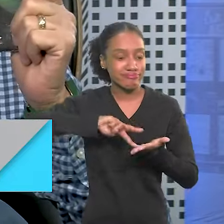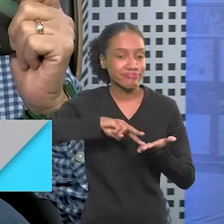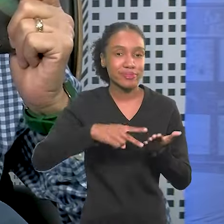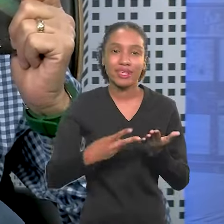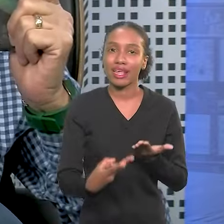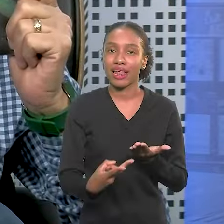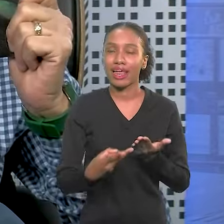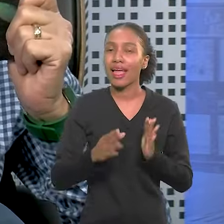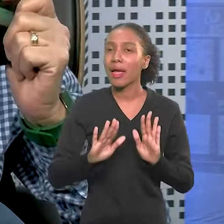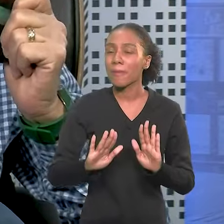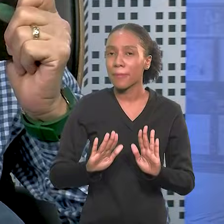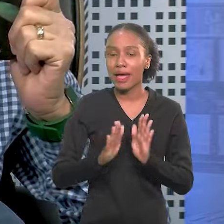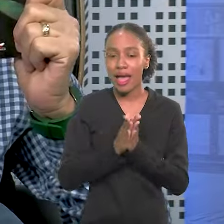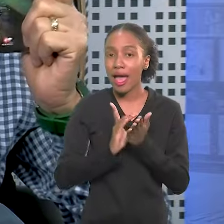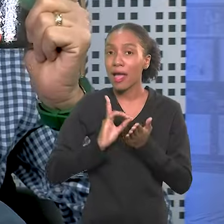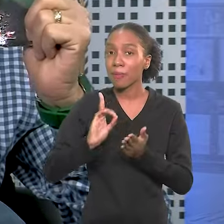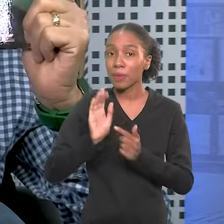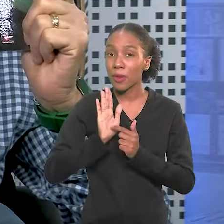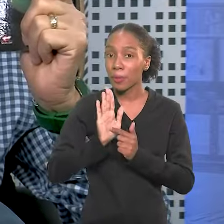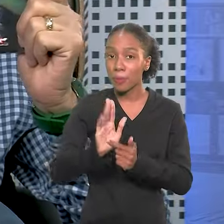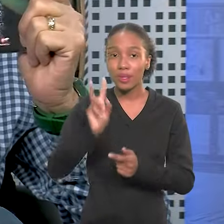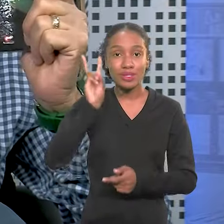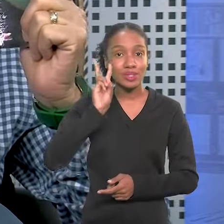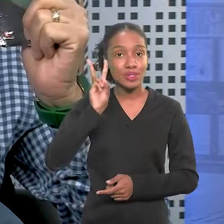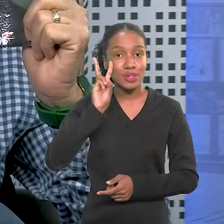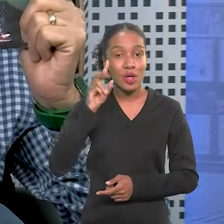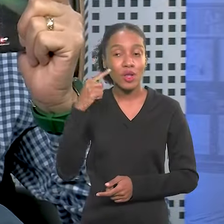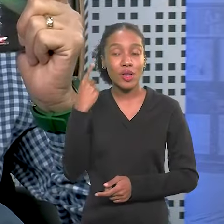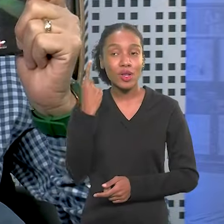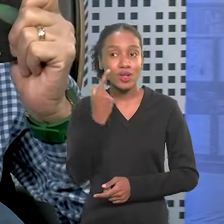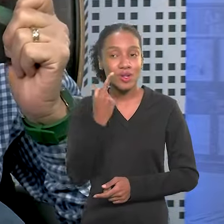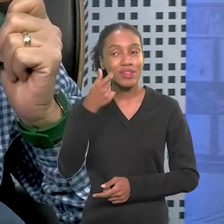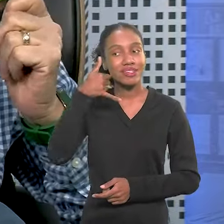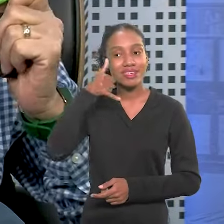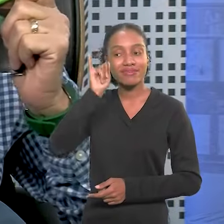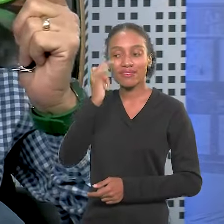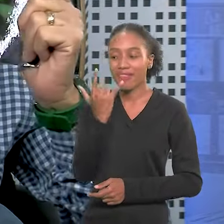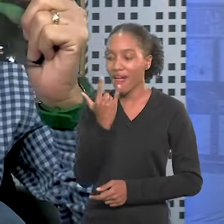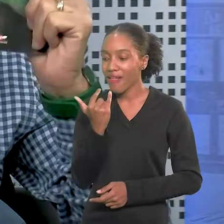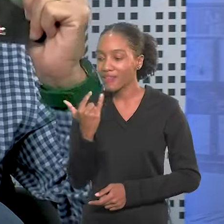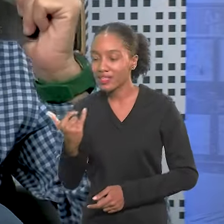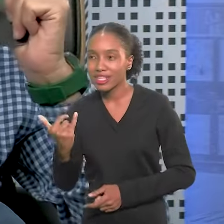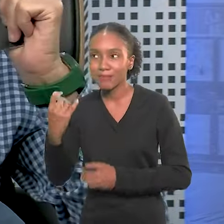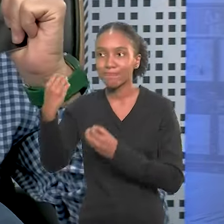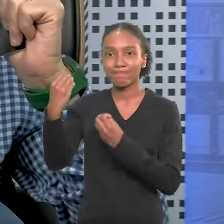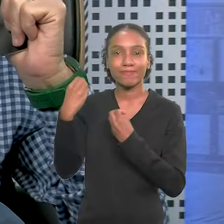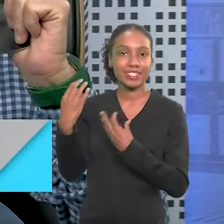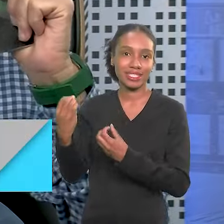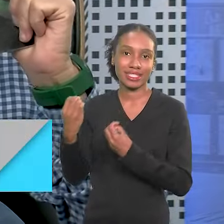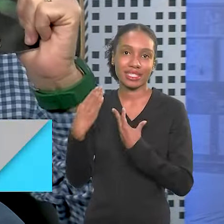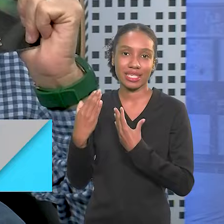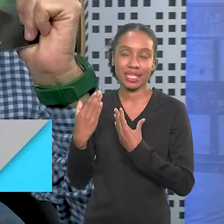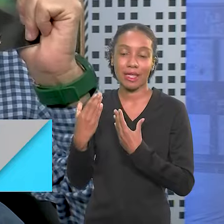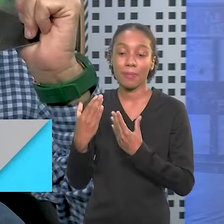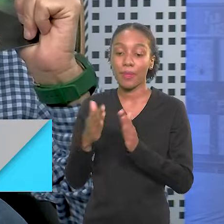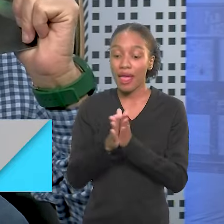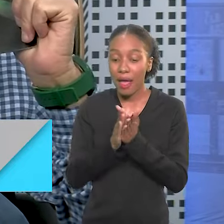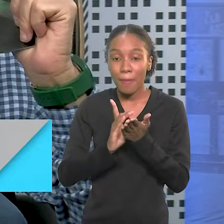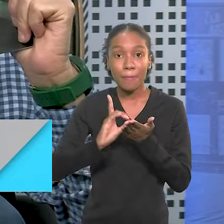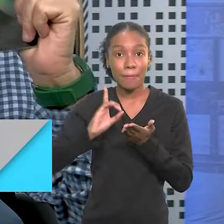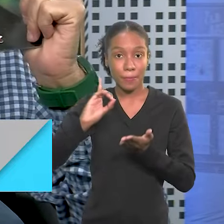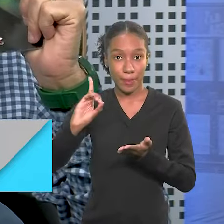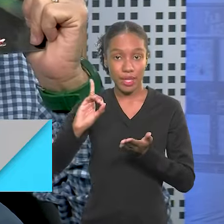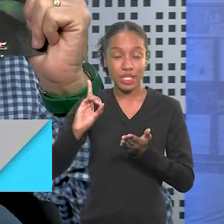o mundo e quantas histórias bíblicas preventivas para que não caiamos em tentação da